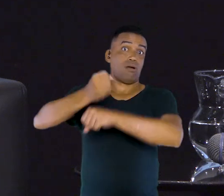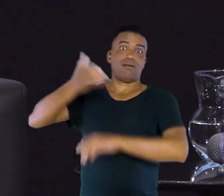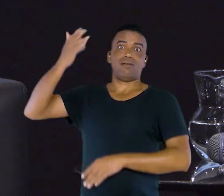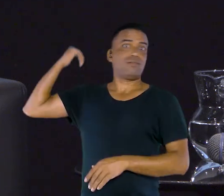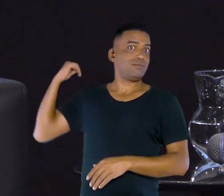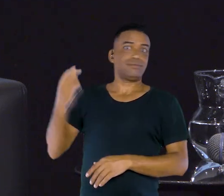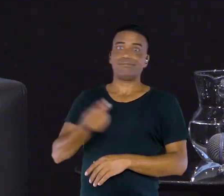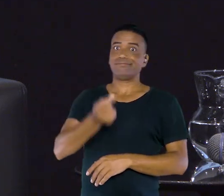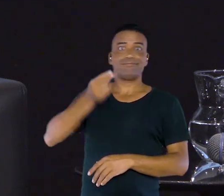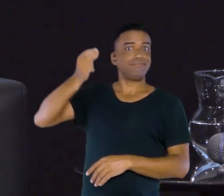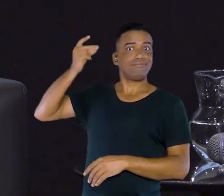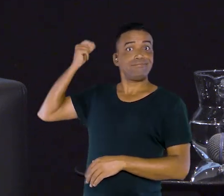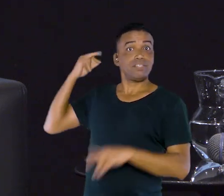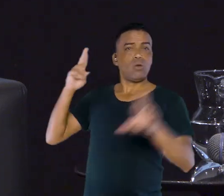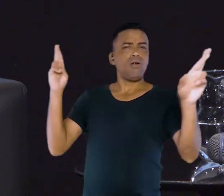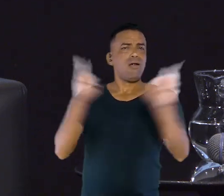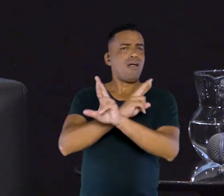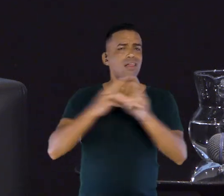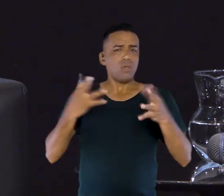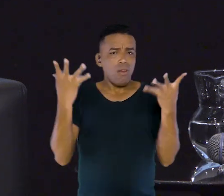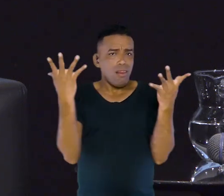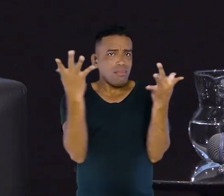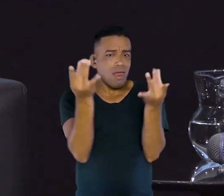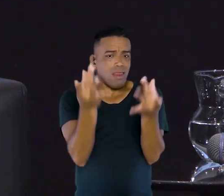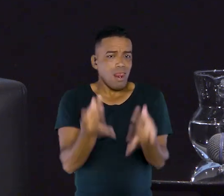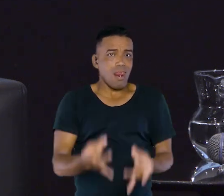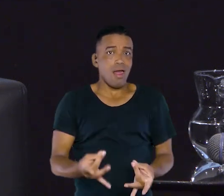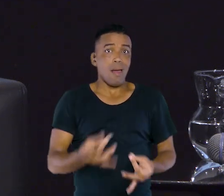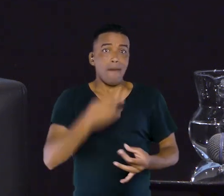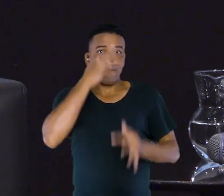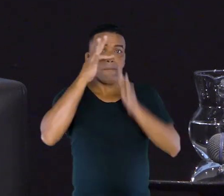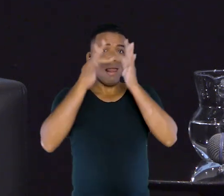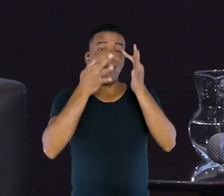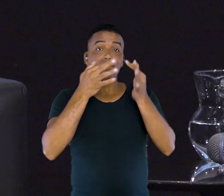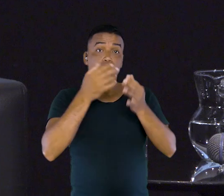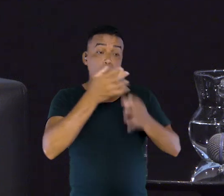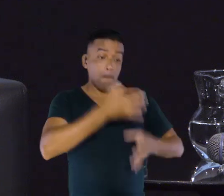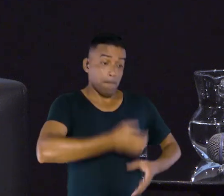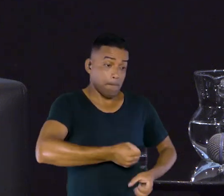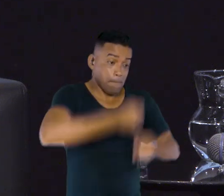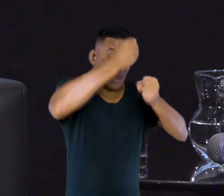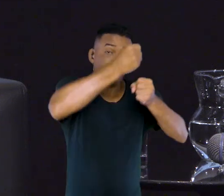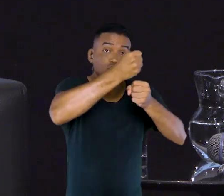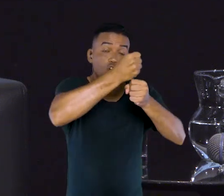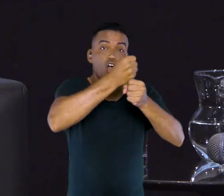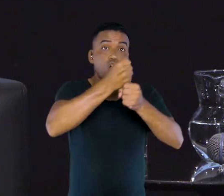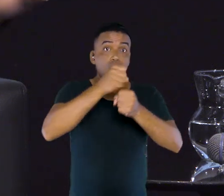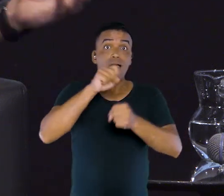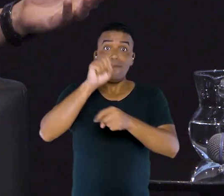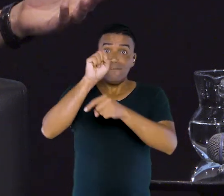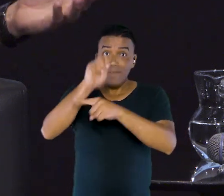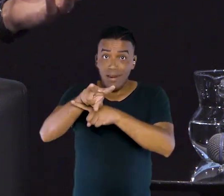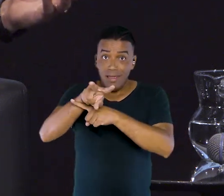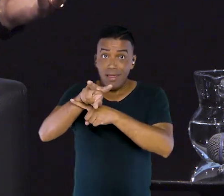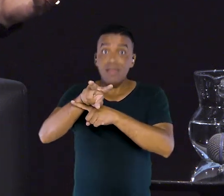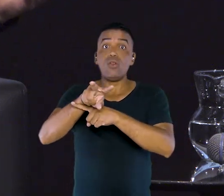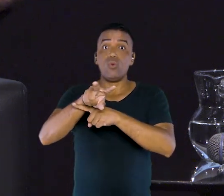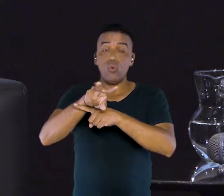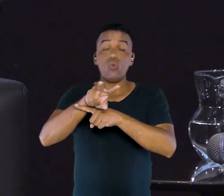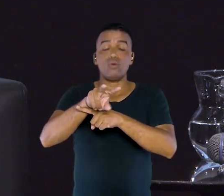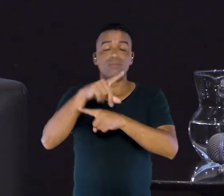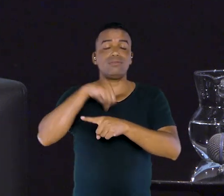antigo e que está baseado numa relação sofisticada com essas plantas. A mandioca é uma planta muito interessante, porque é uma planta venenosa,